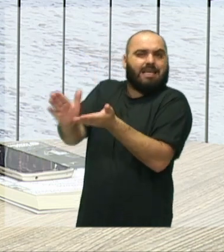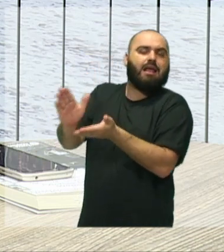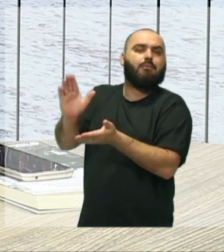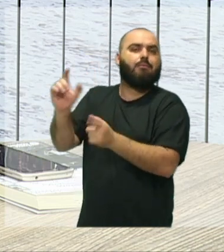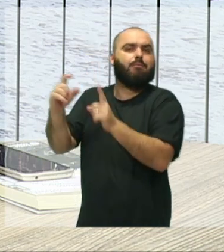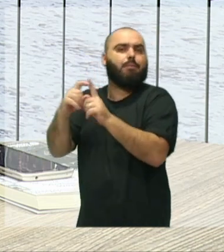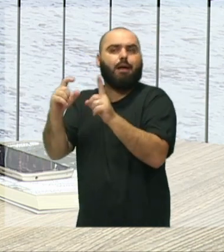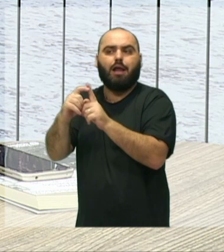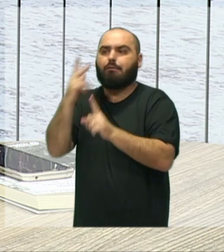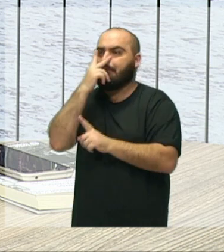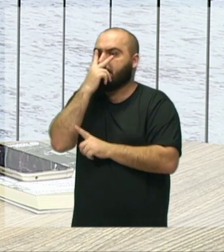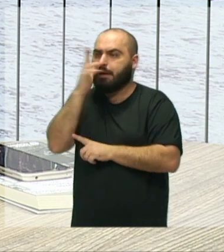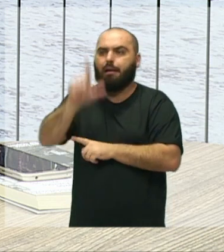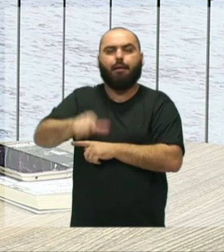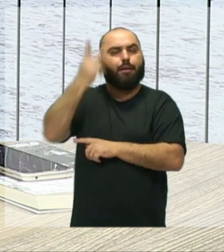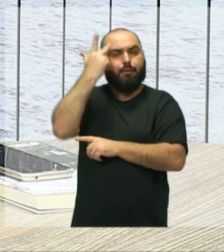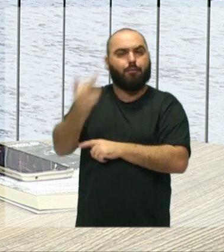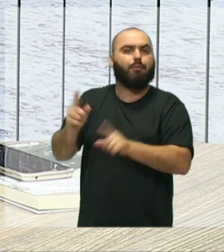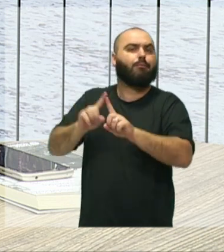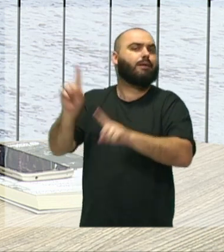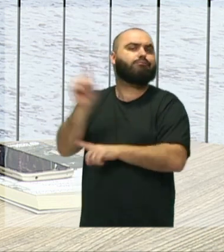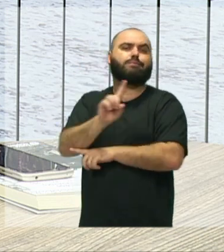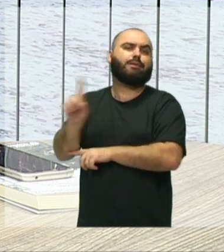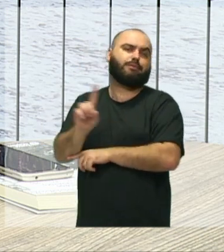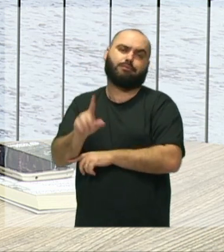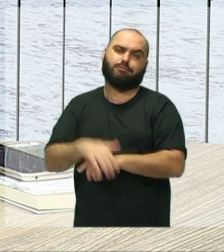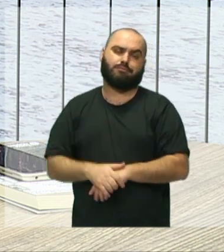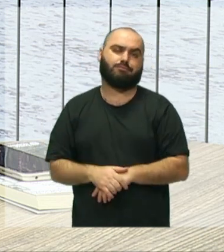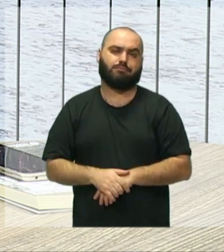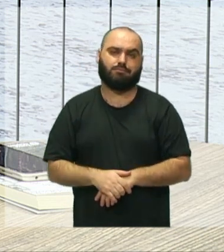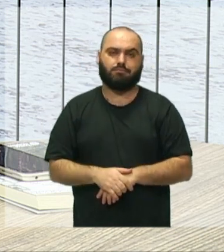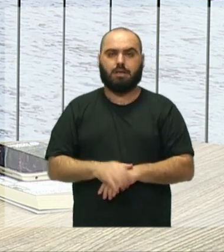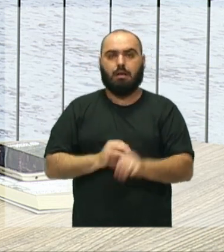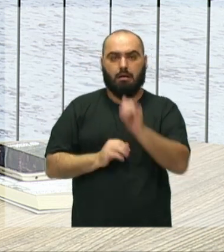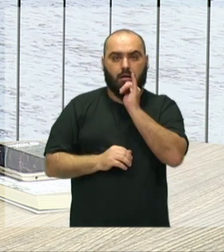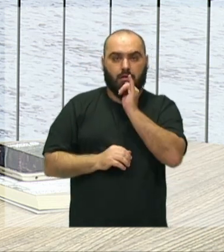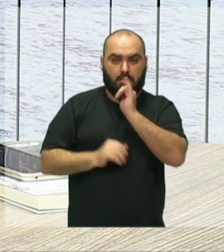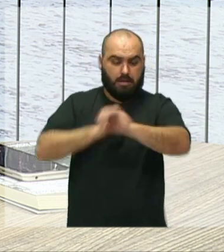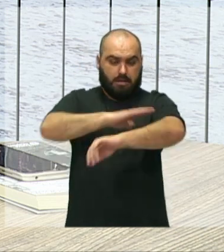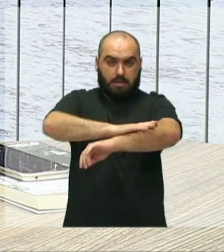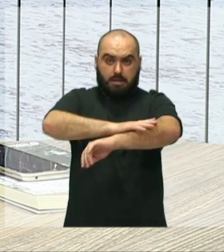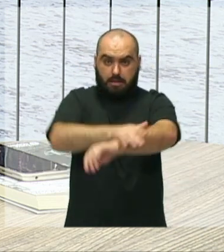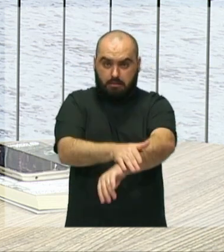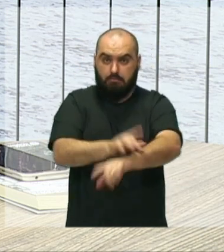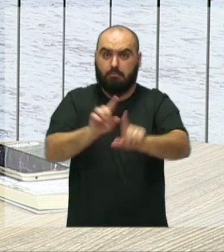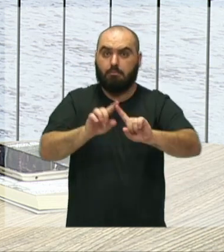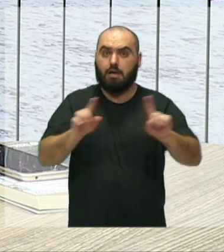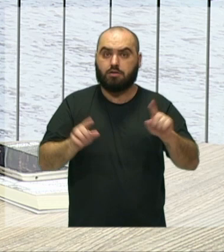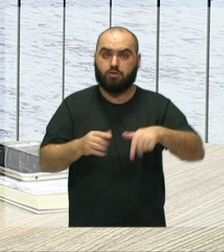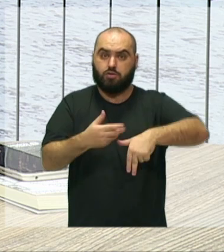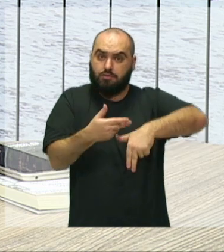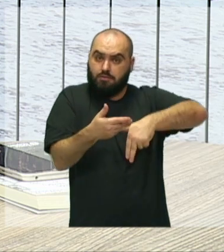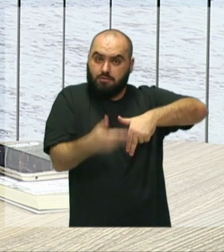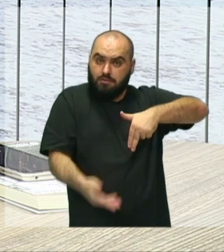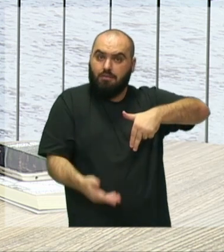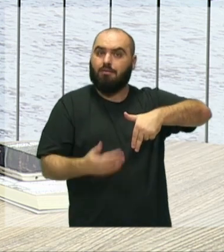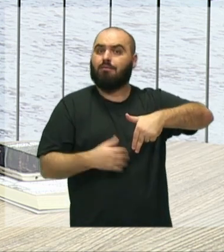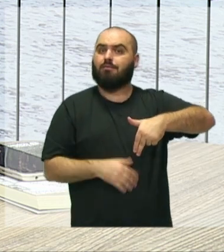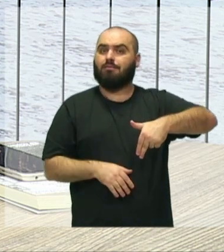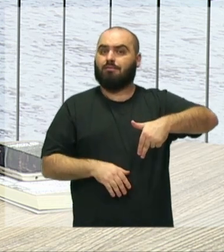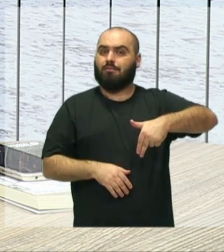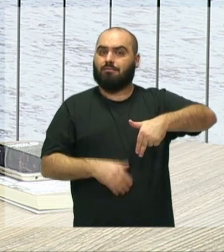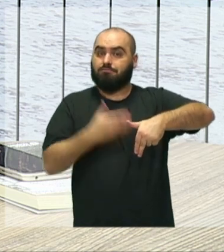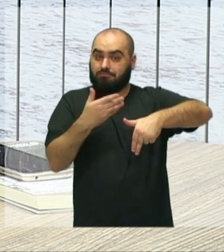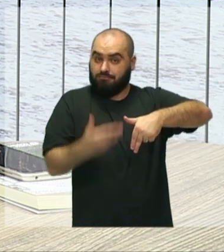que parecem natural e não são. Com relação à questão racial, mas com relação ao gênero, né? Com